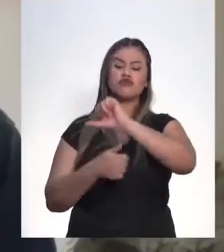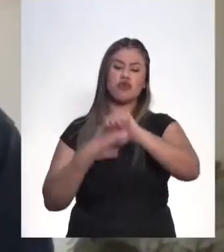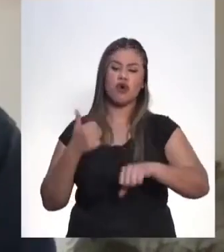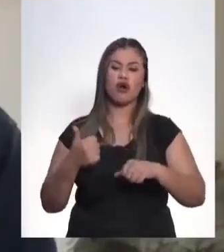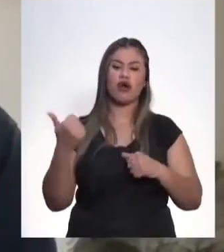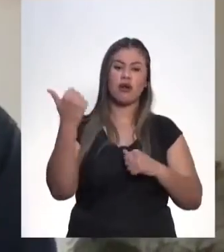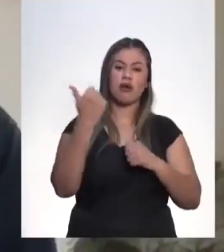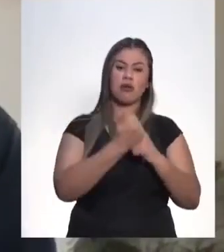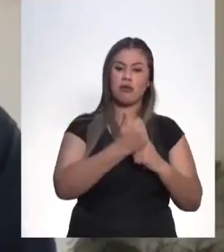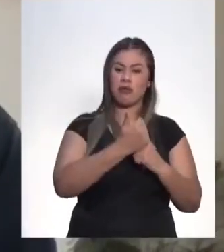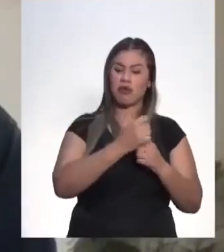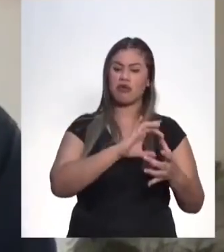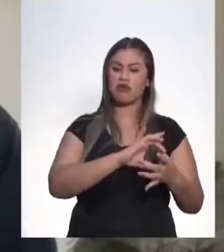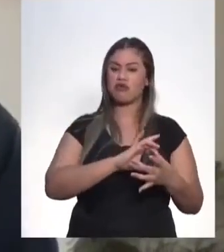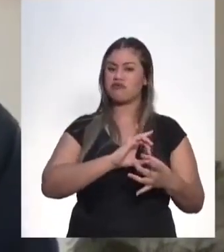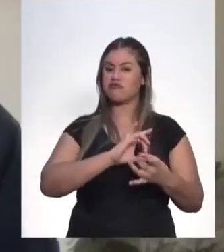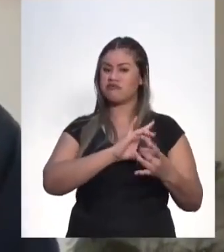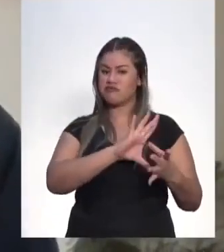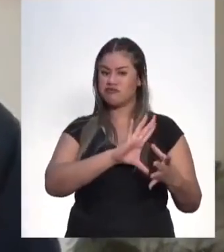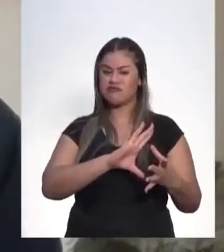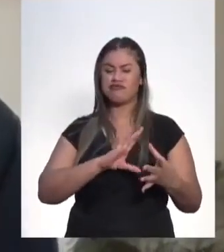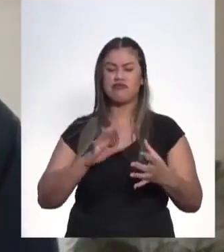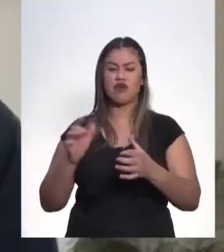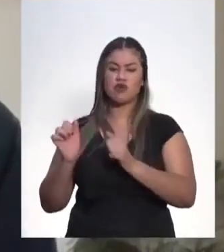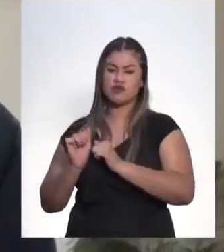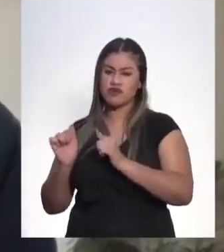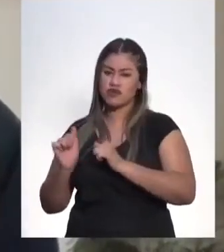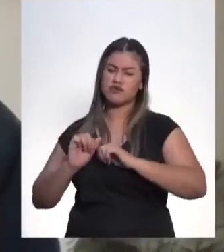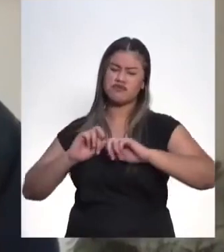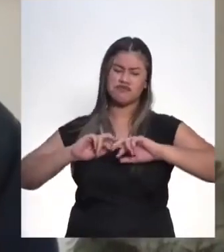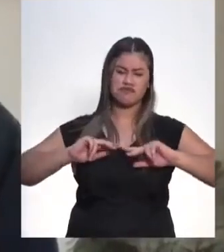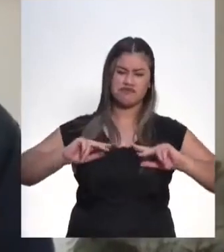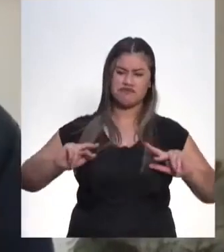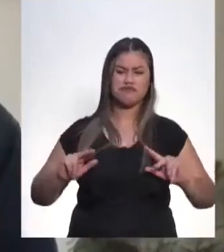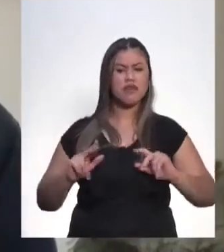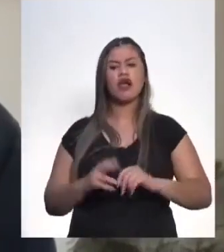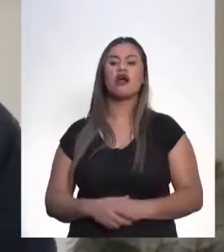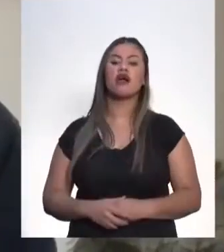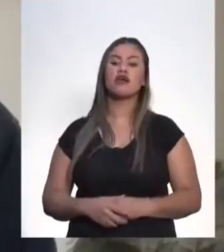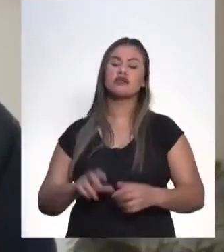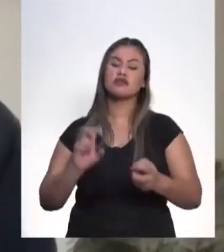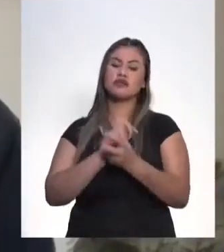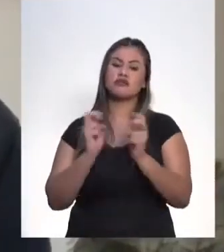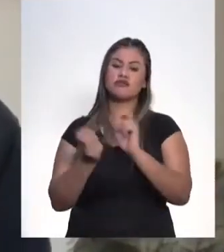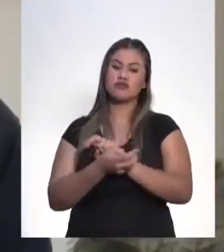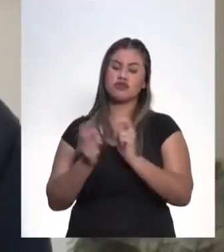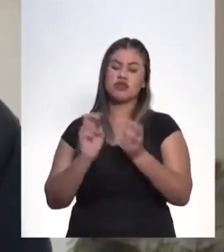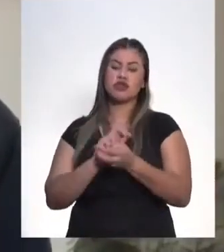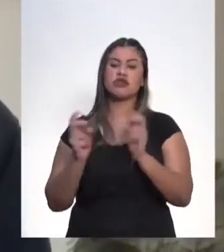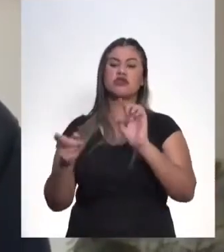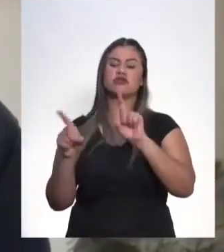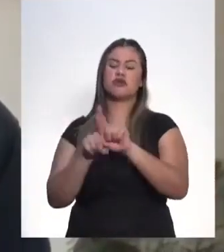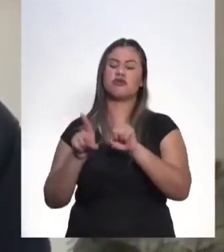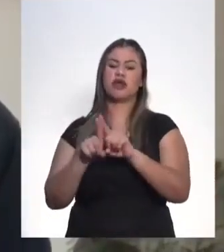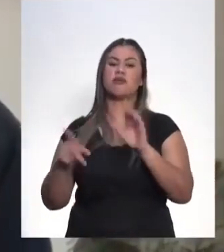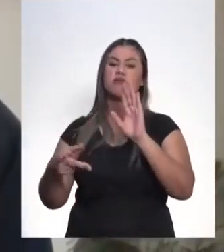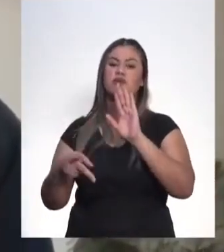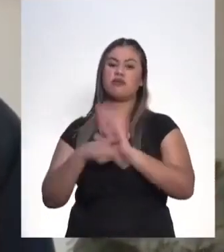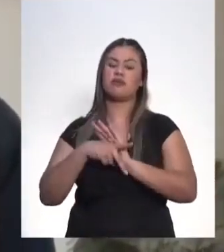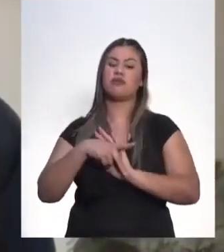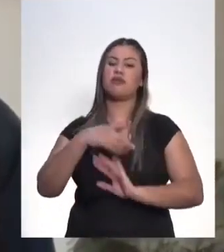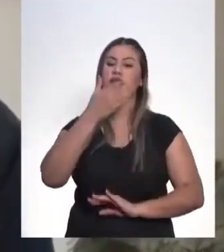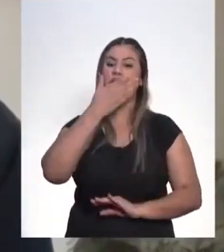eles estão apoiando os liberais. E a capoeira também ela está presente no governo de Getúlio Vargas, não